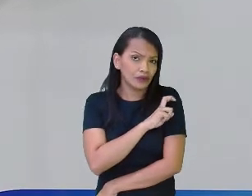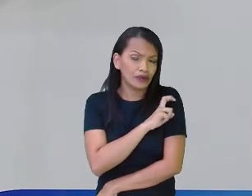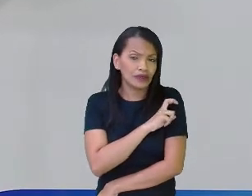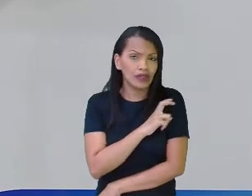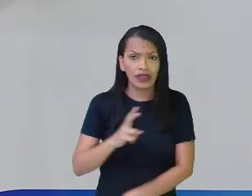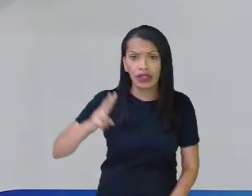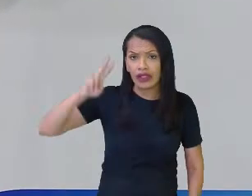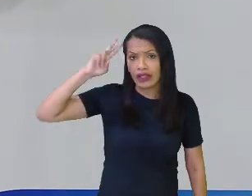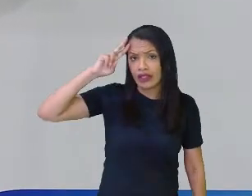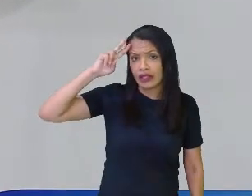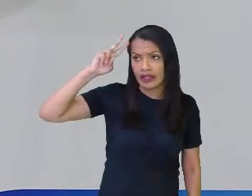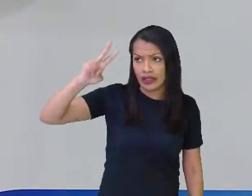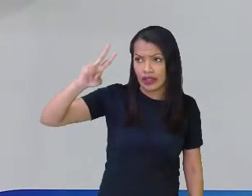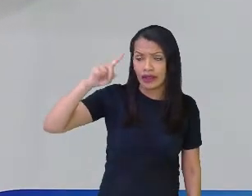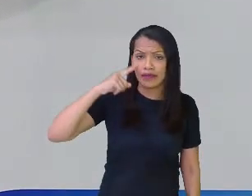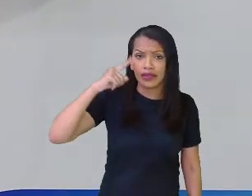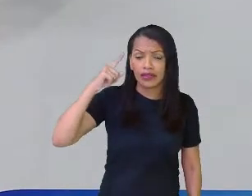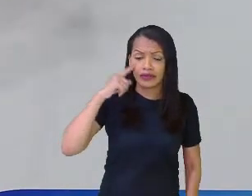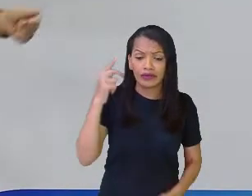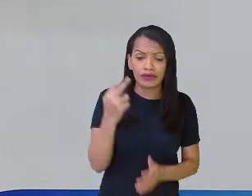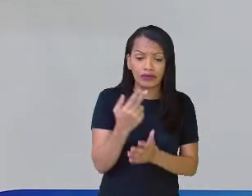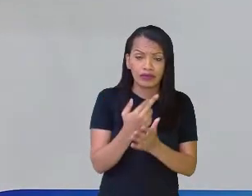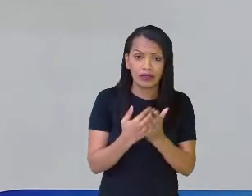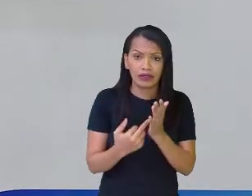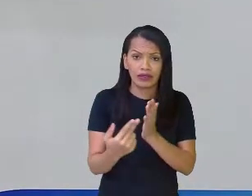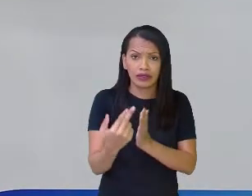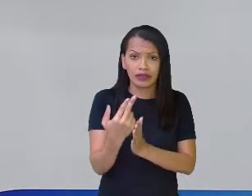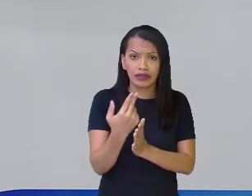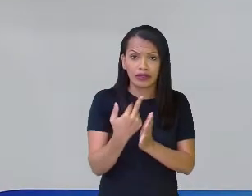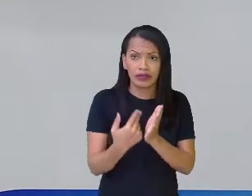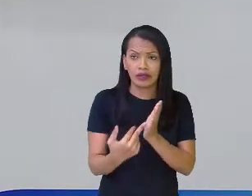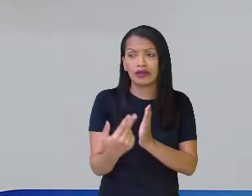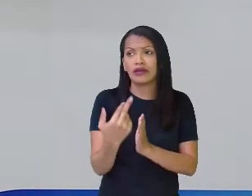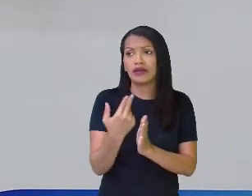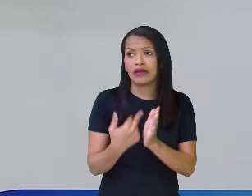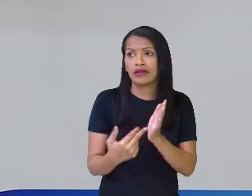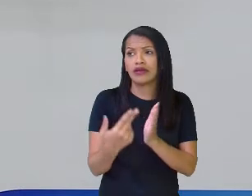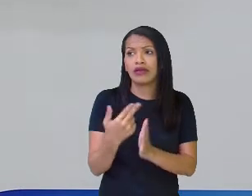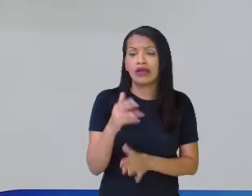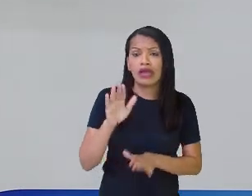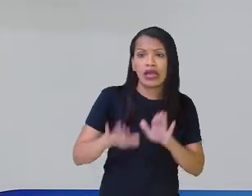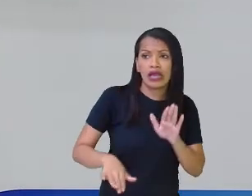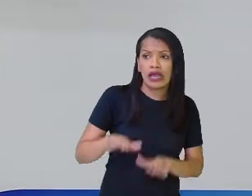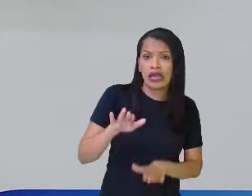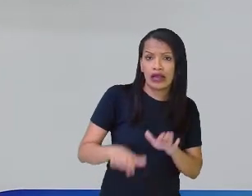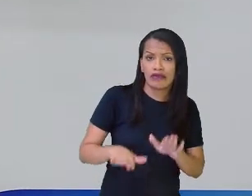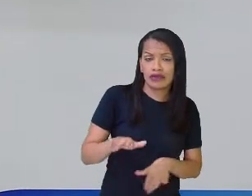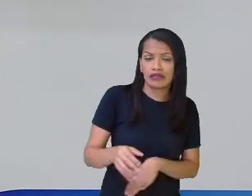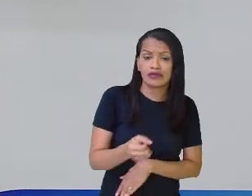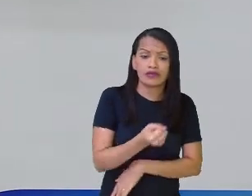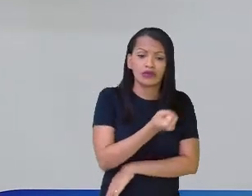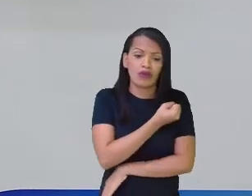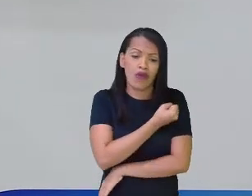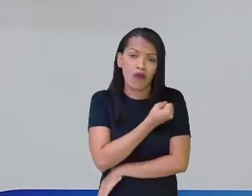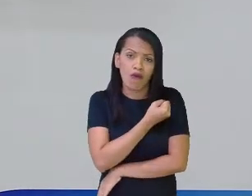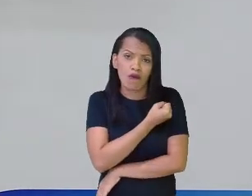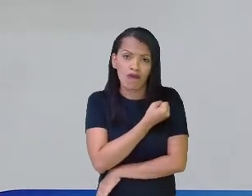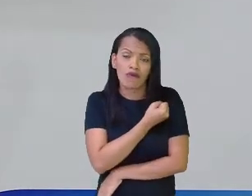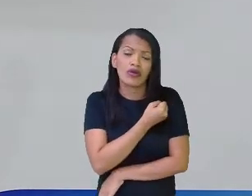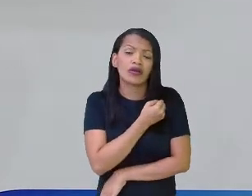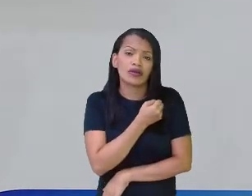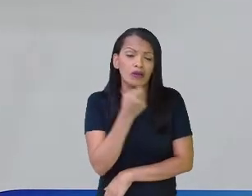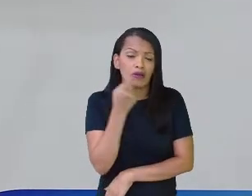Lembra das figurinhas que eu disse para vocês? Às vezes não se coloca nome, às vezes se